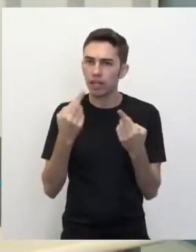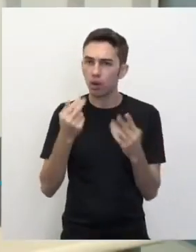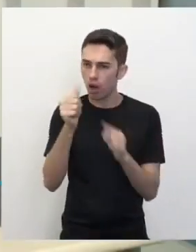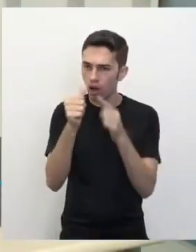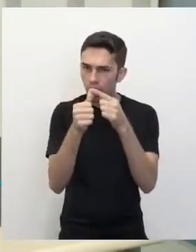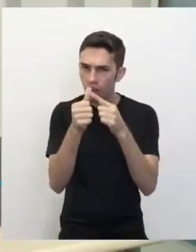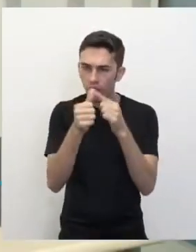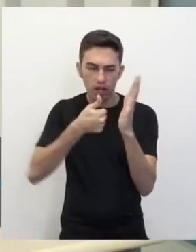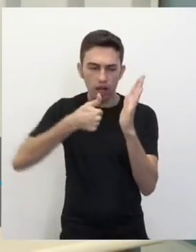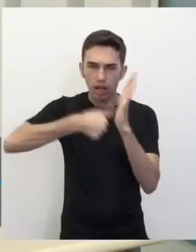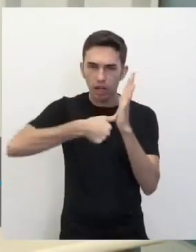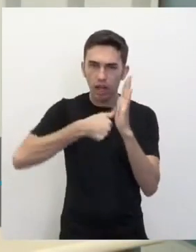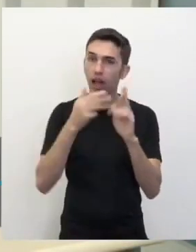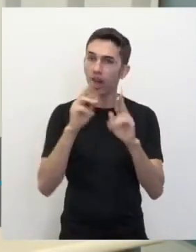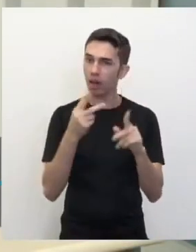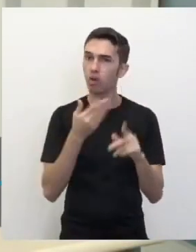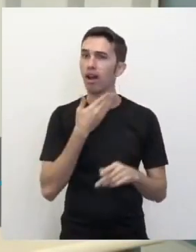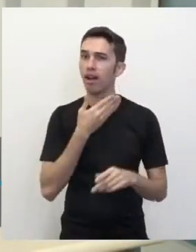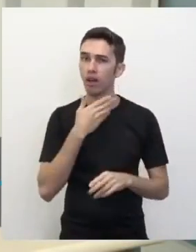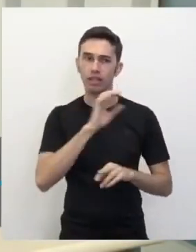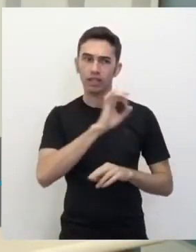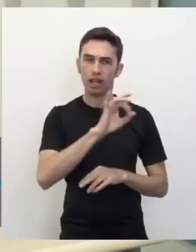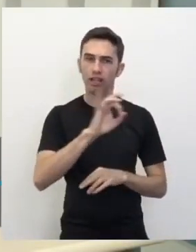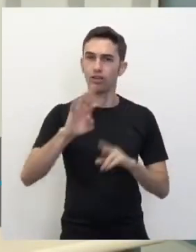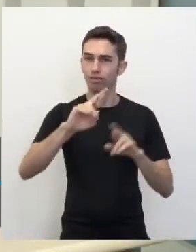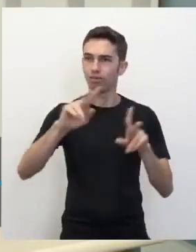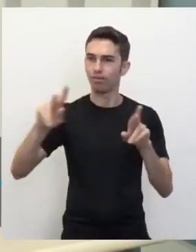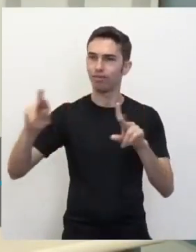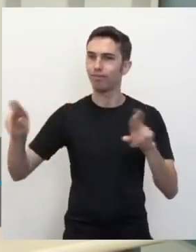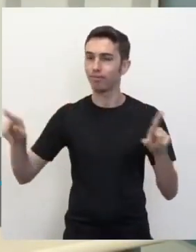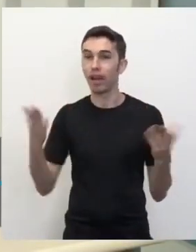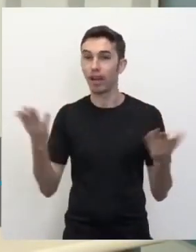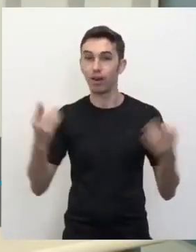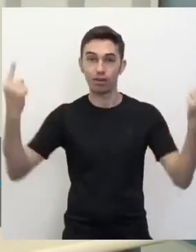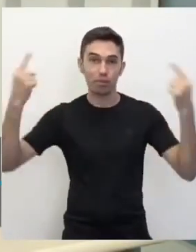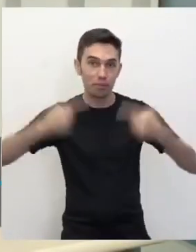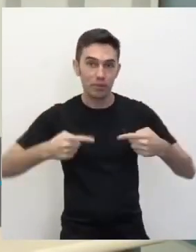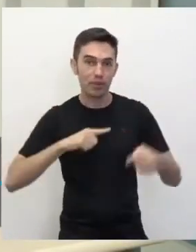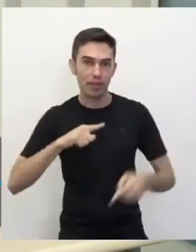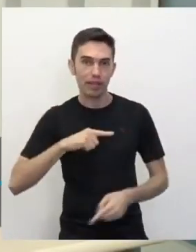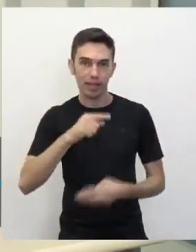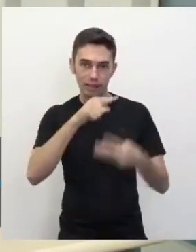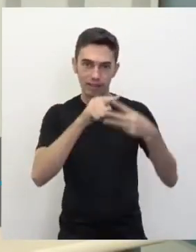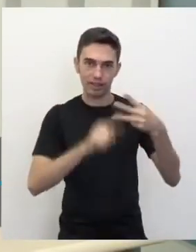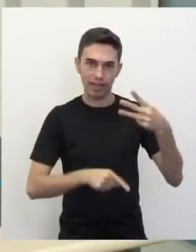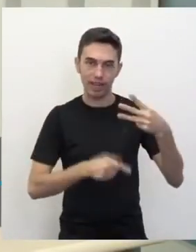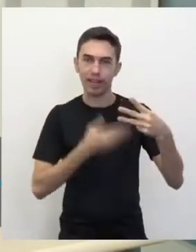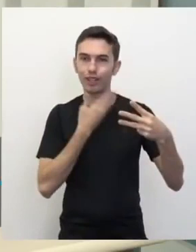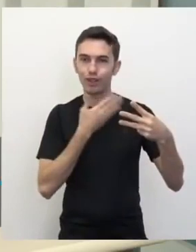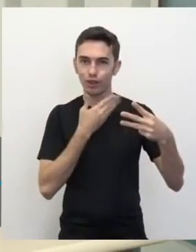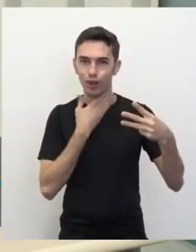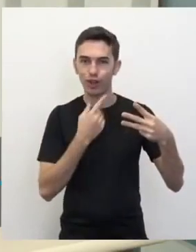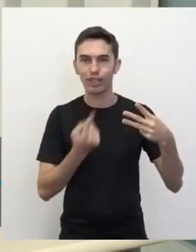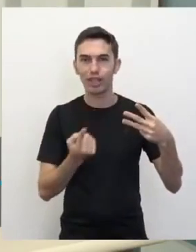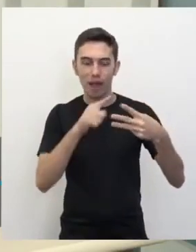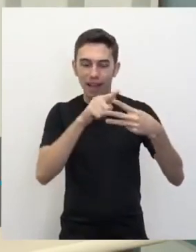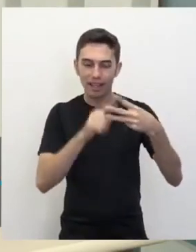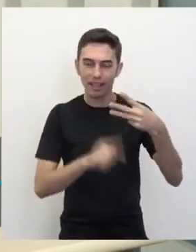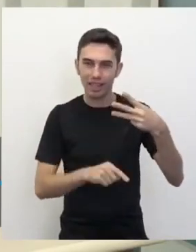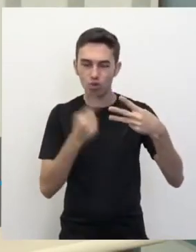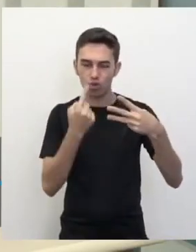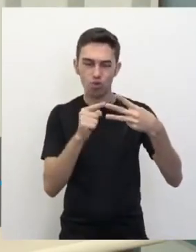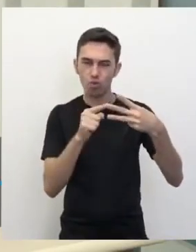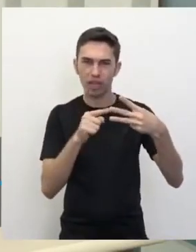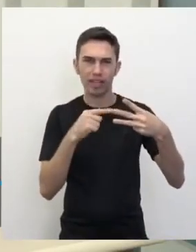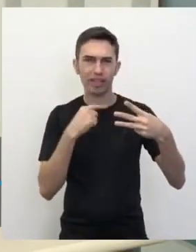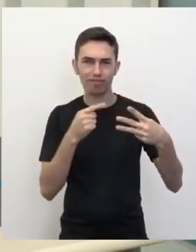impressão digital. E eu trouxe um desafio para vocês. Eu trouxe 3 vozes, mas uma não vale. Mas eu trouxe a primeira voz, eu queria